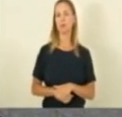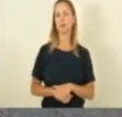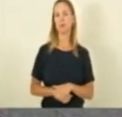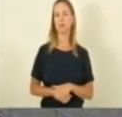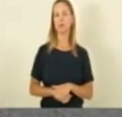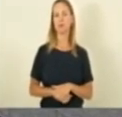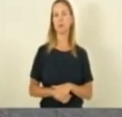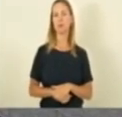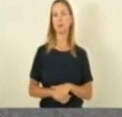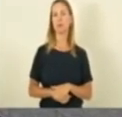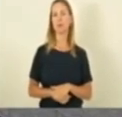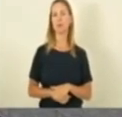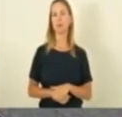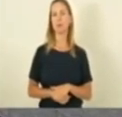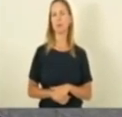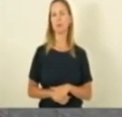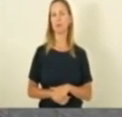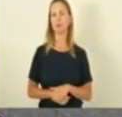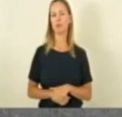Que é o primeiro. Primeiro é Majeski.